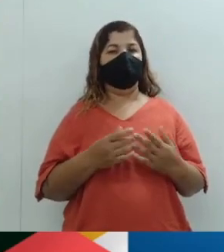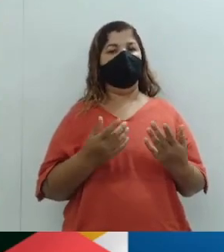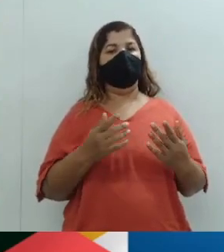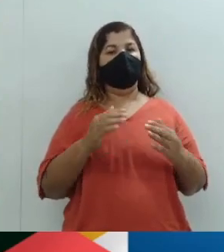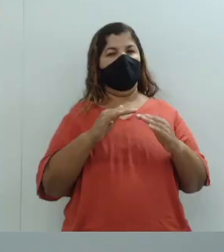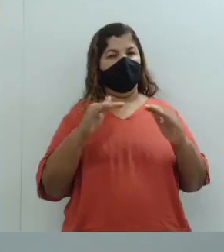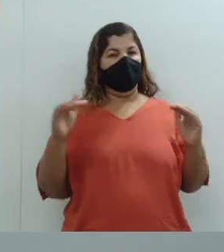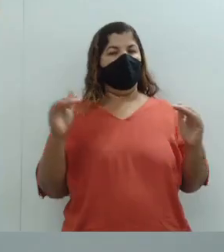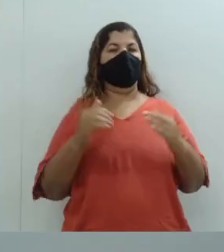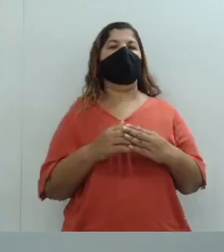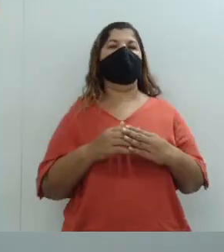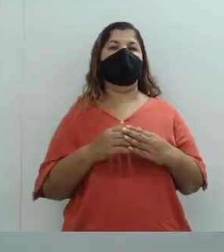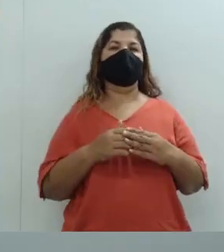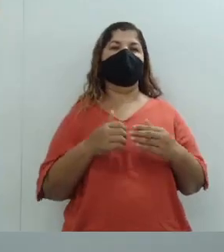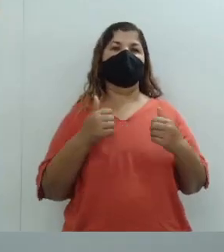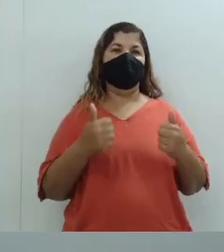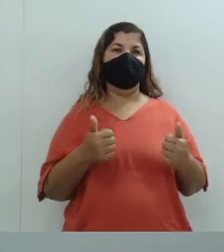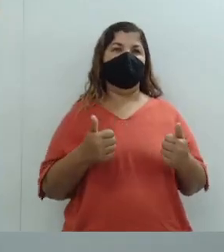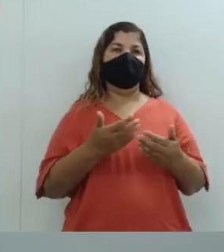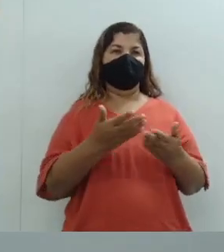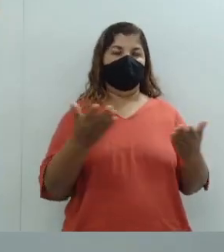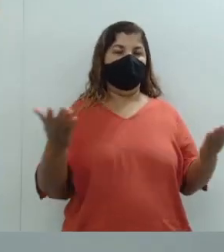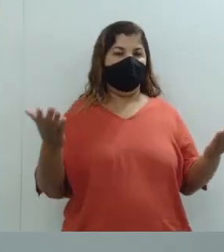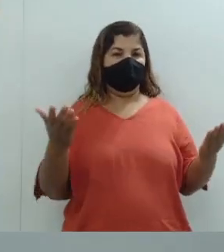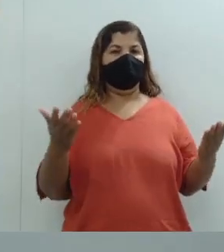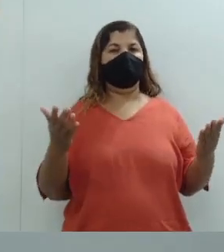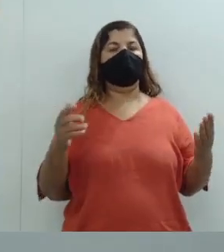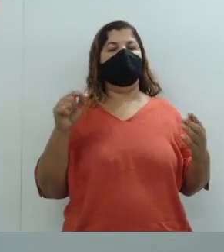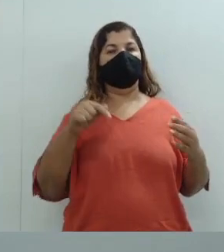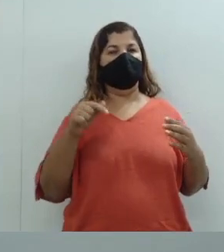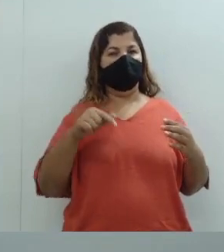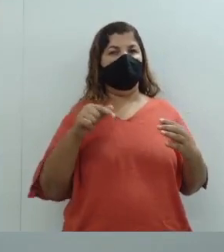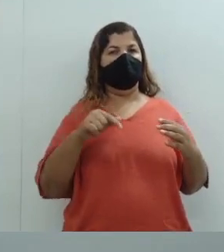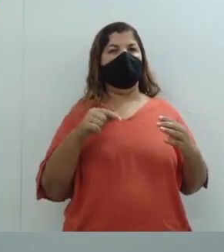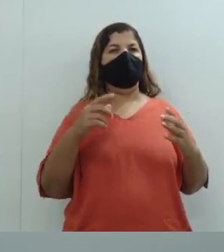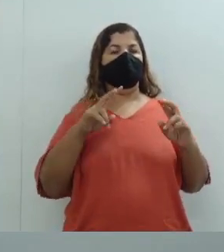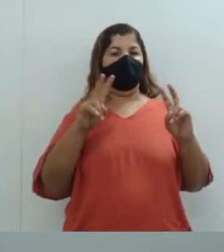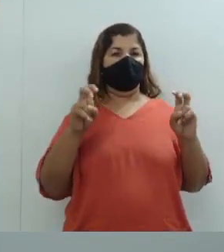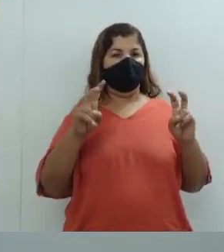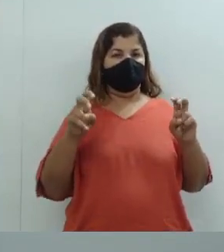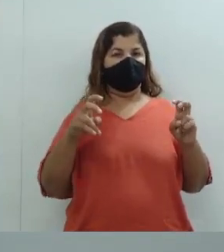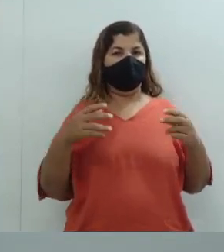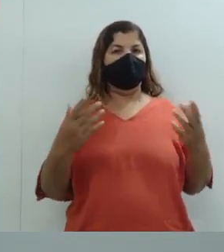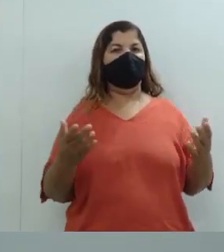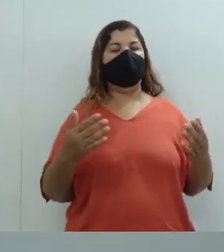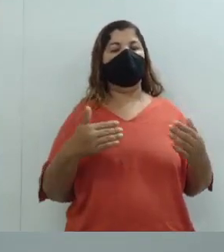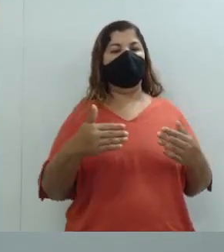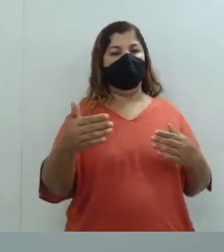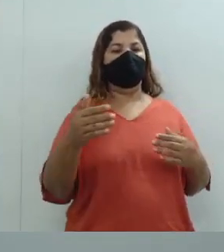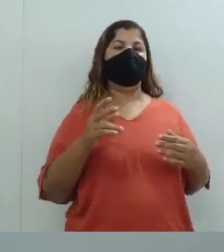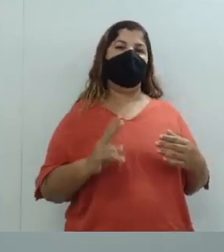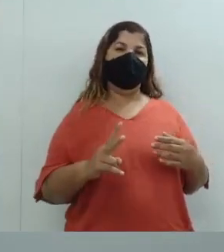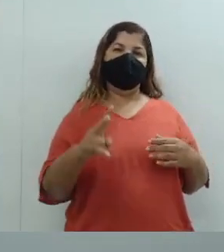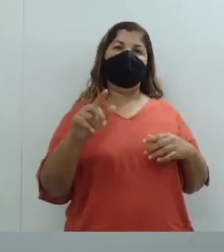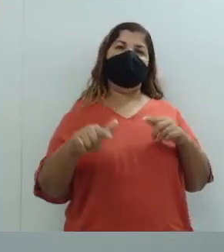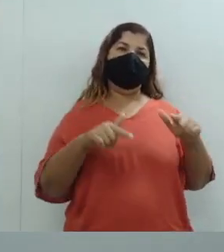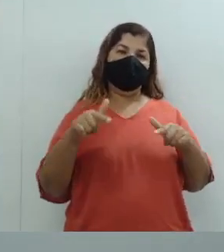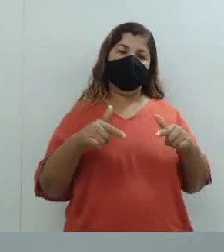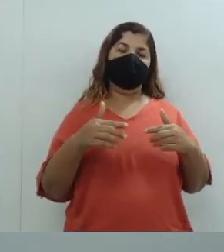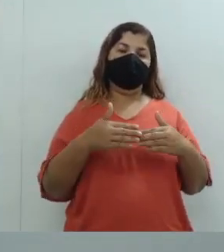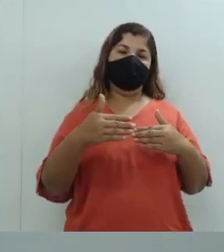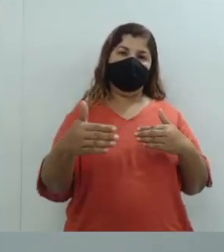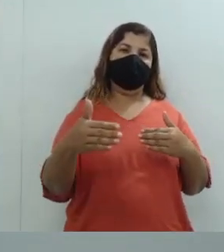aí. Então, galera, esse aí foi o nosso conteúdo de hoje, tá certo? A gente vai trabalhar muito isso ainda no decorrer do